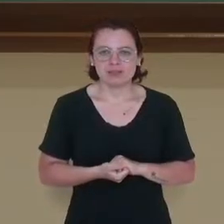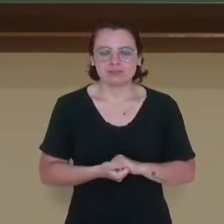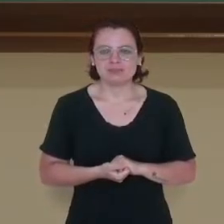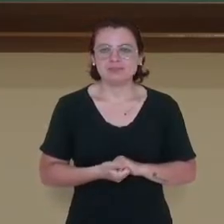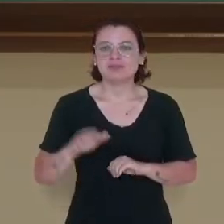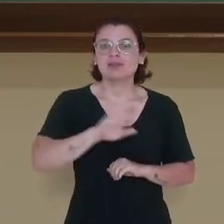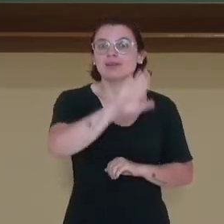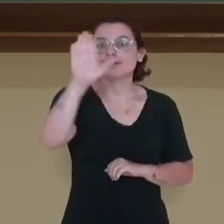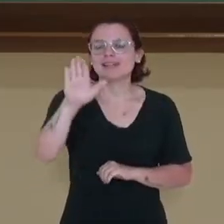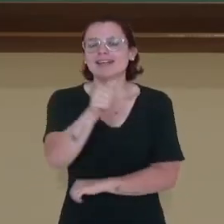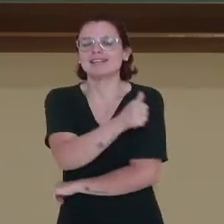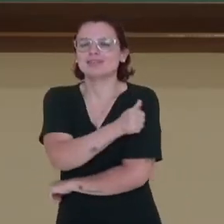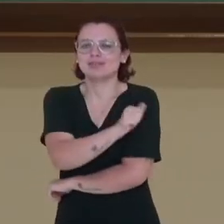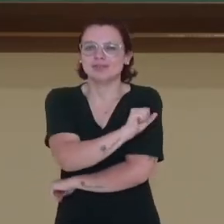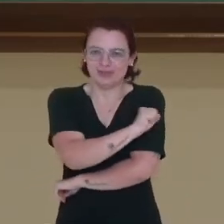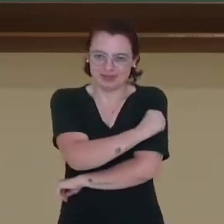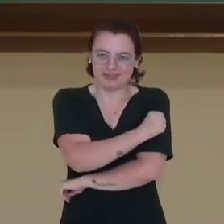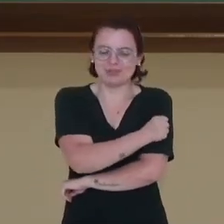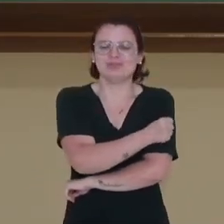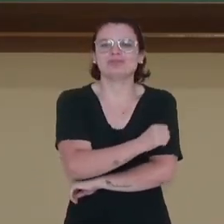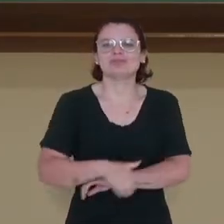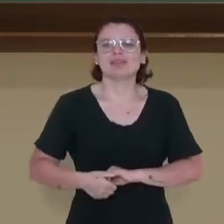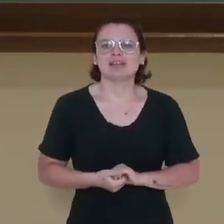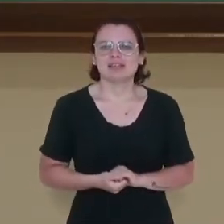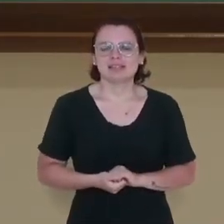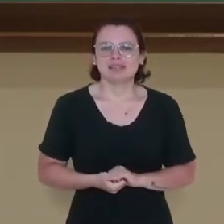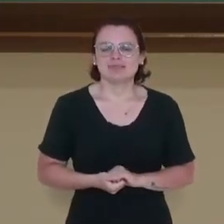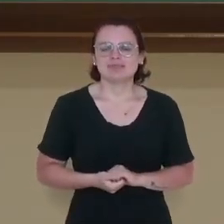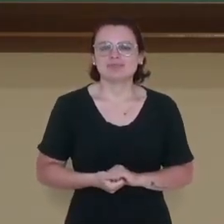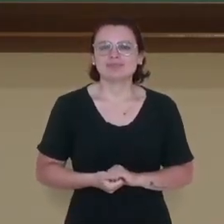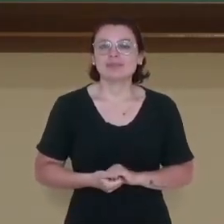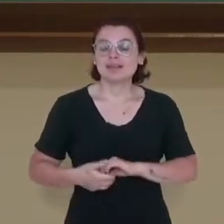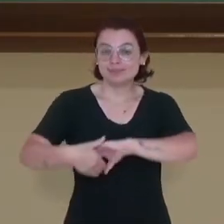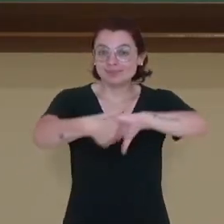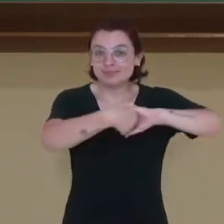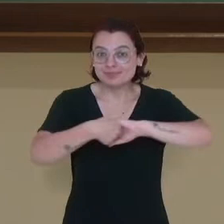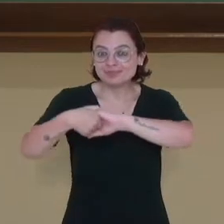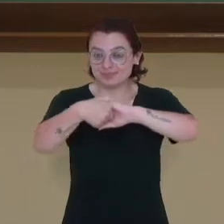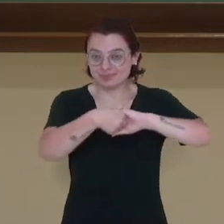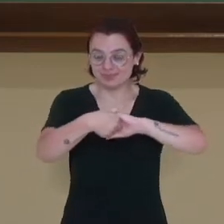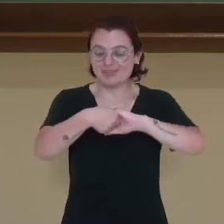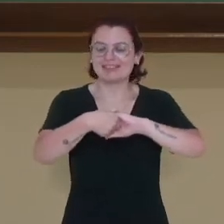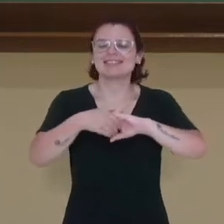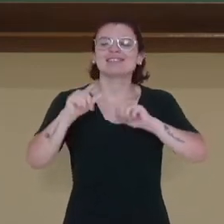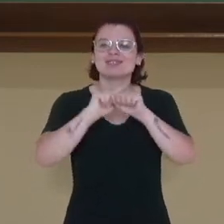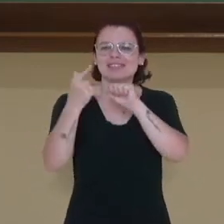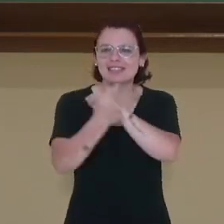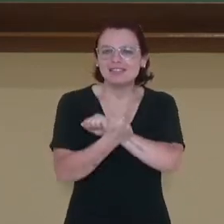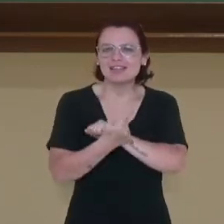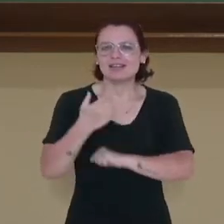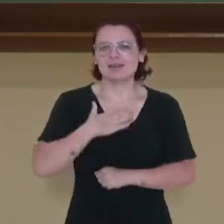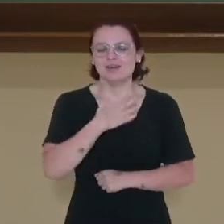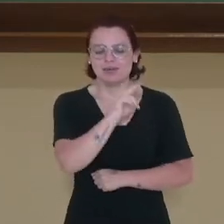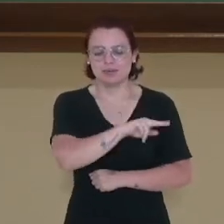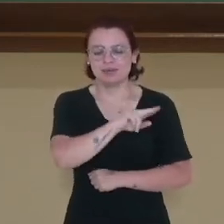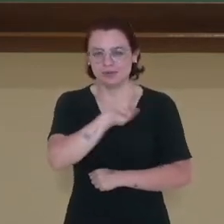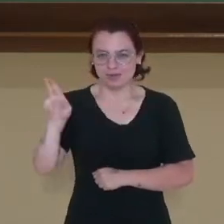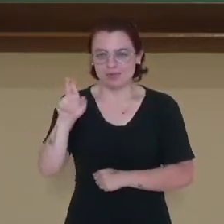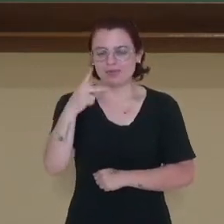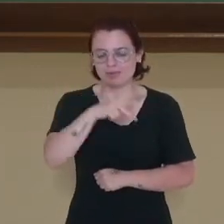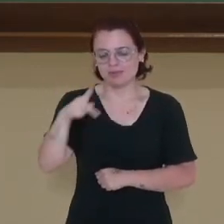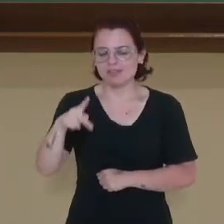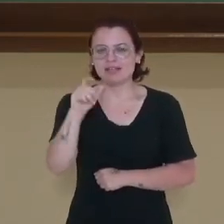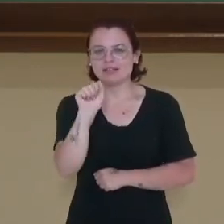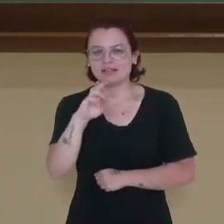Olá, estudantes do 8º ano do ensino fundamental, saudações geográficas. Eu sou o professor André e estamos aqui com a Beatriz, a